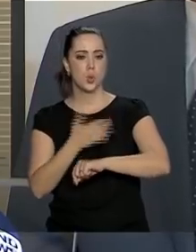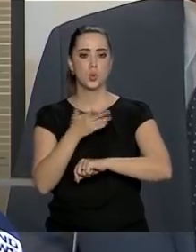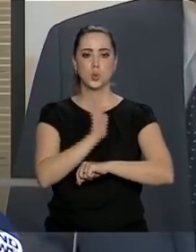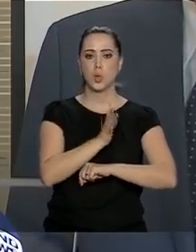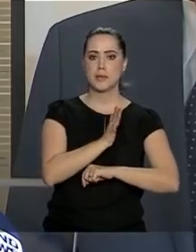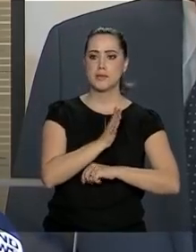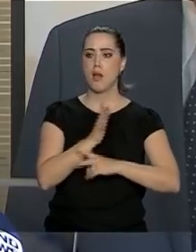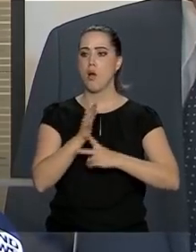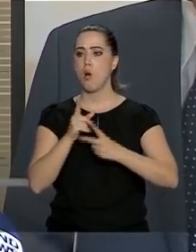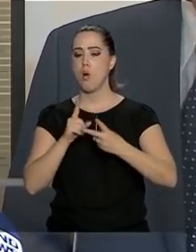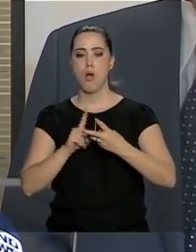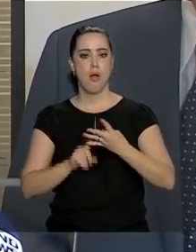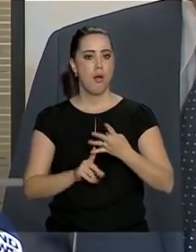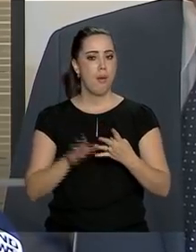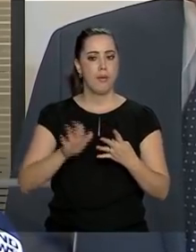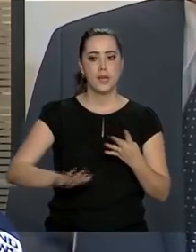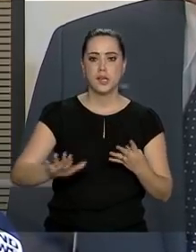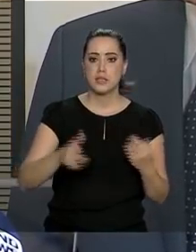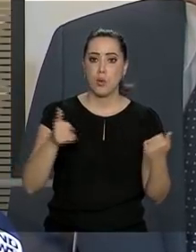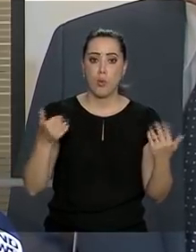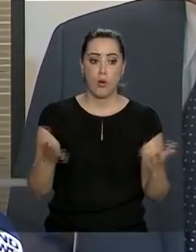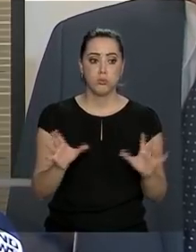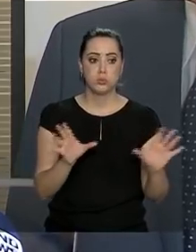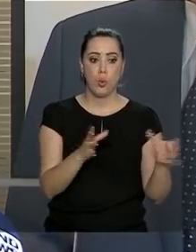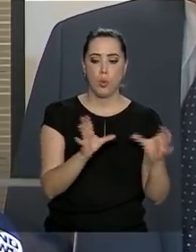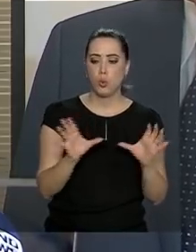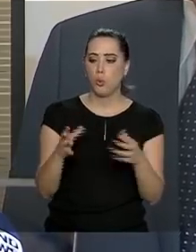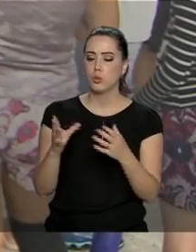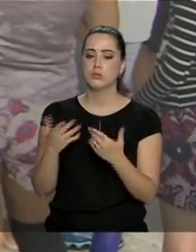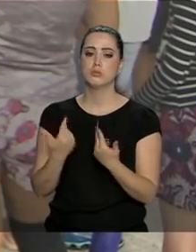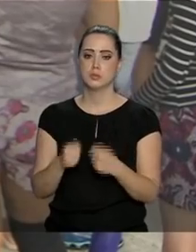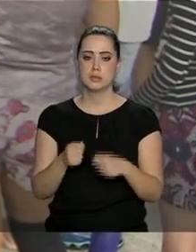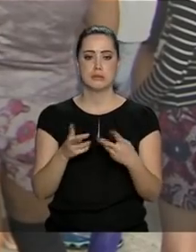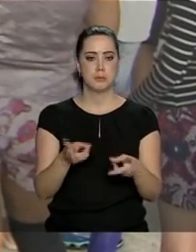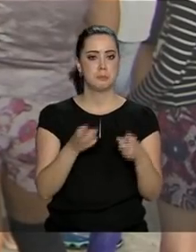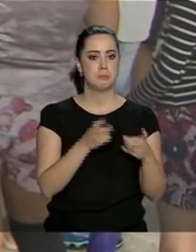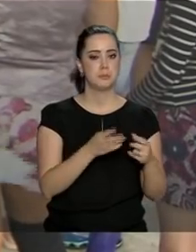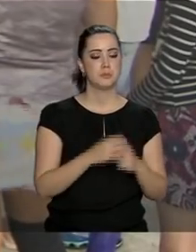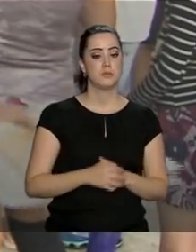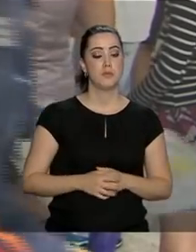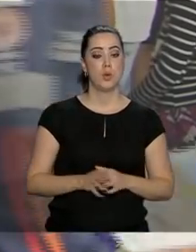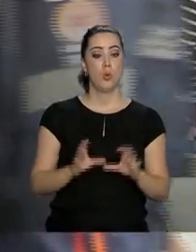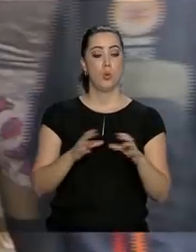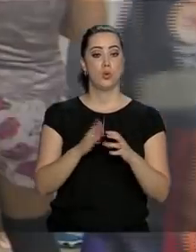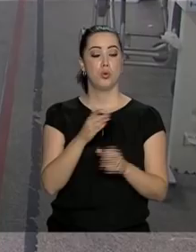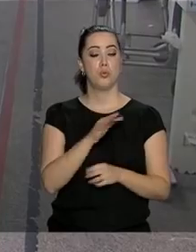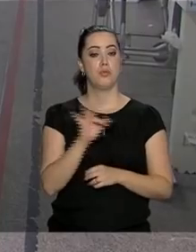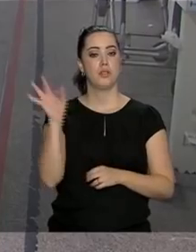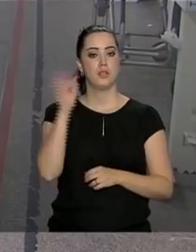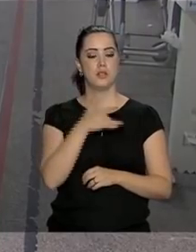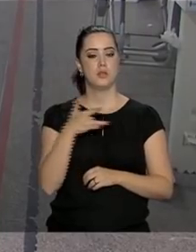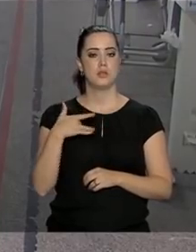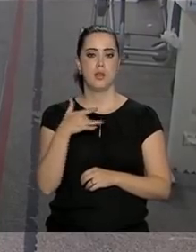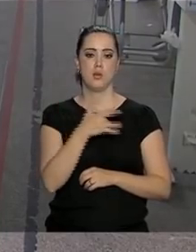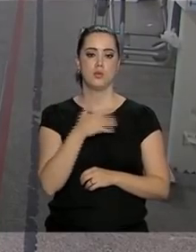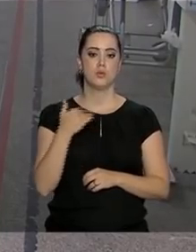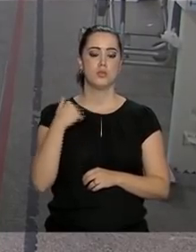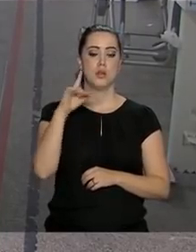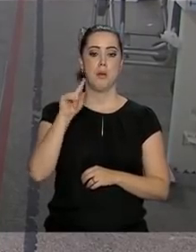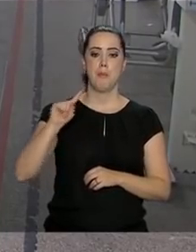outro vai fazer mais pediatria. A gente precisa ver a vocação dos hospitais. A Rede Federal de Saúde no Rio de Janeiro conta com mais